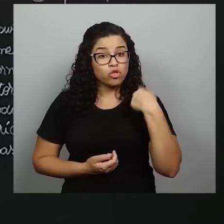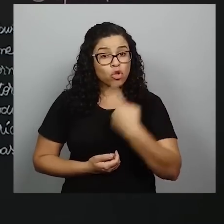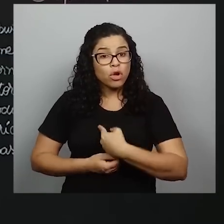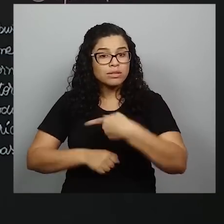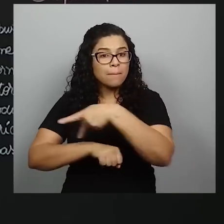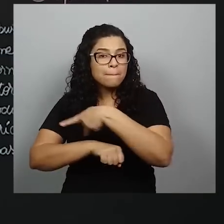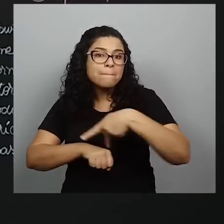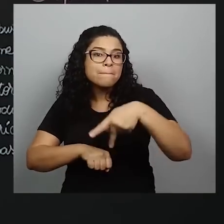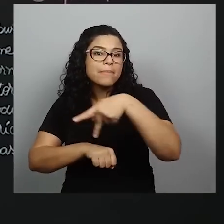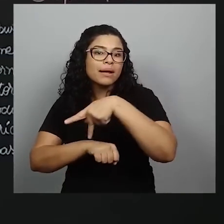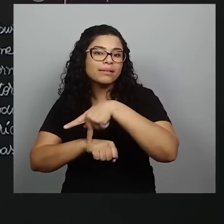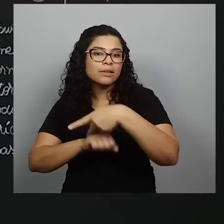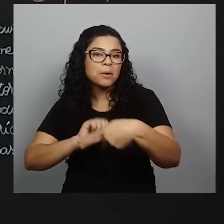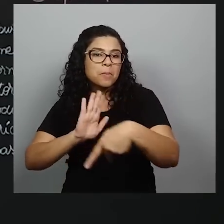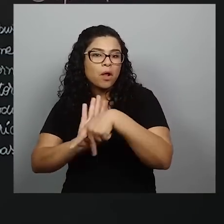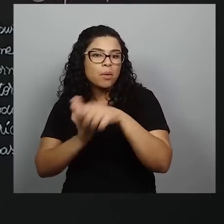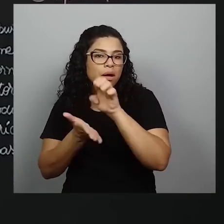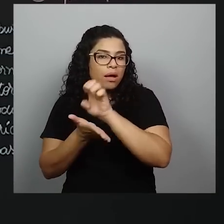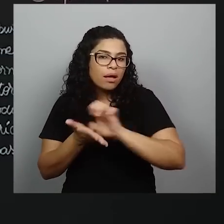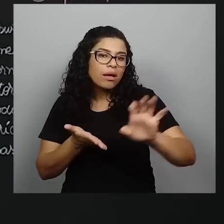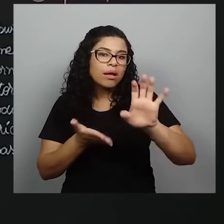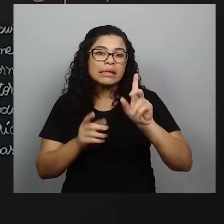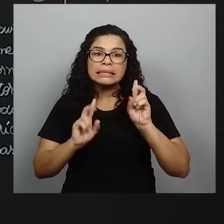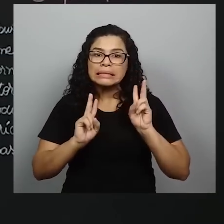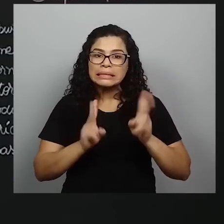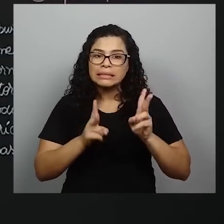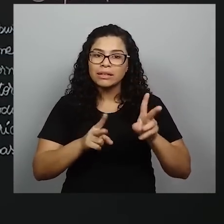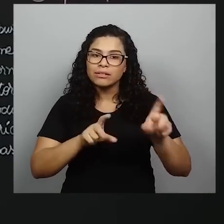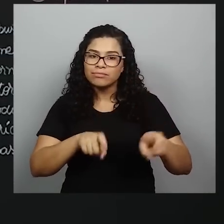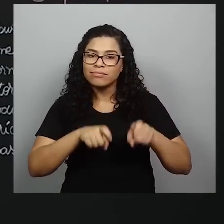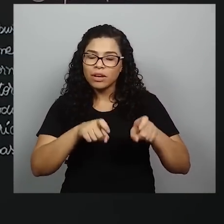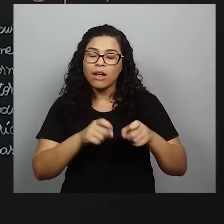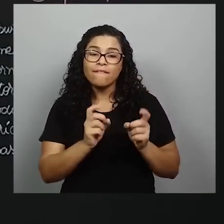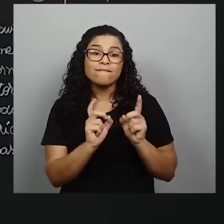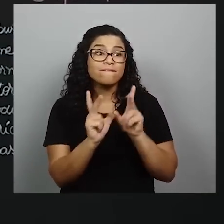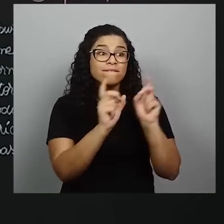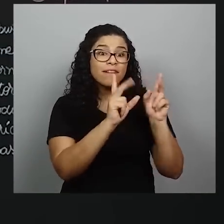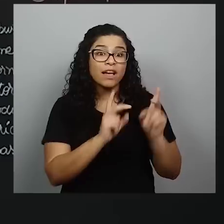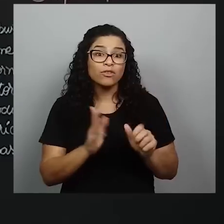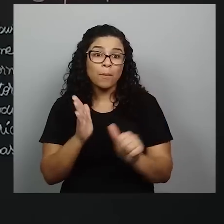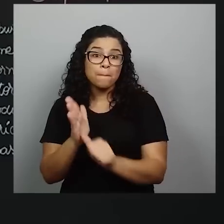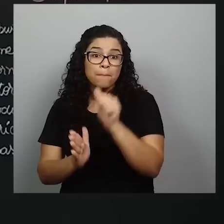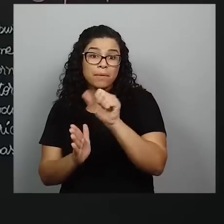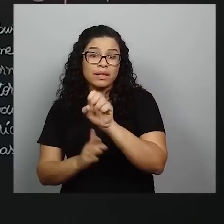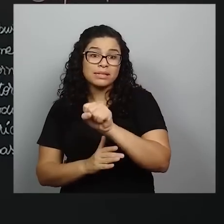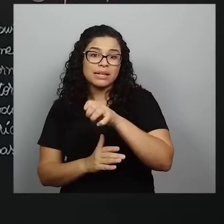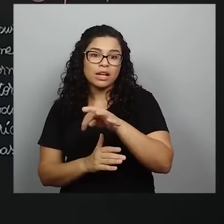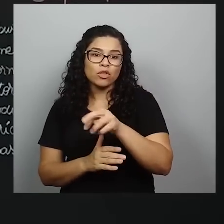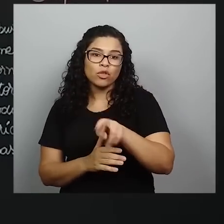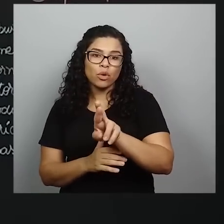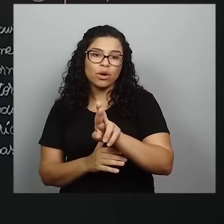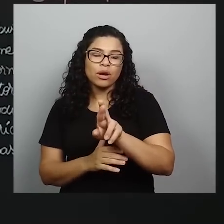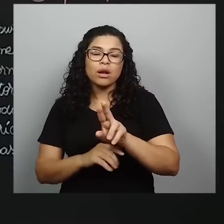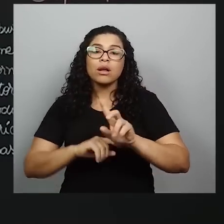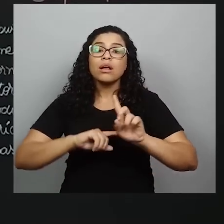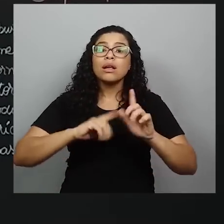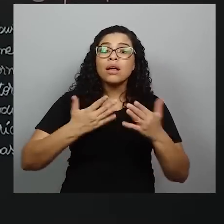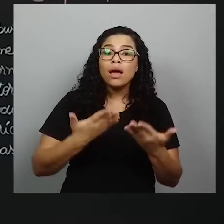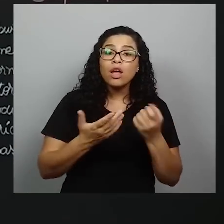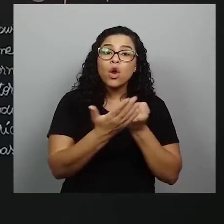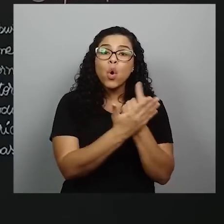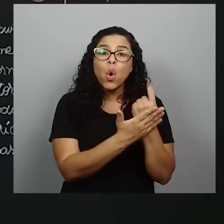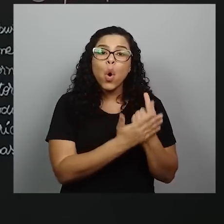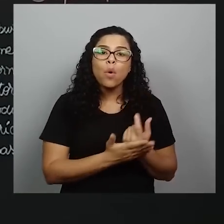país agroexportador, então vendemos muito produto primário e compramos produtos da